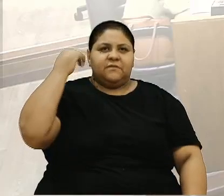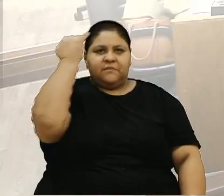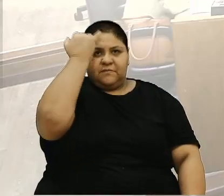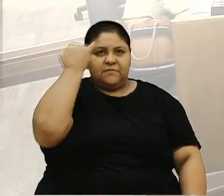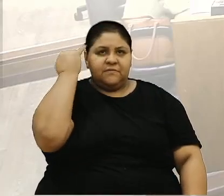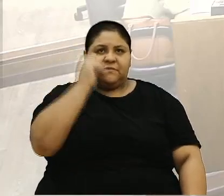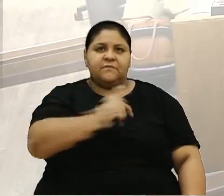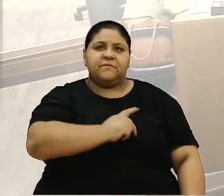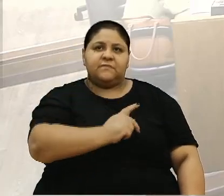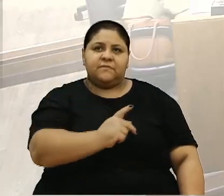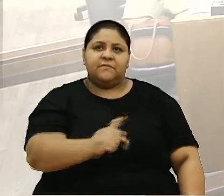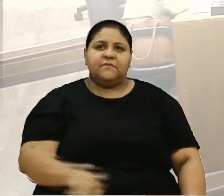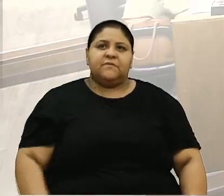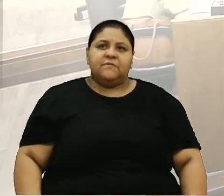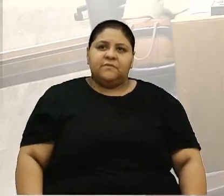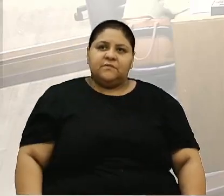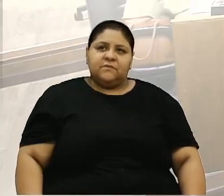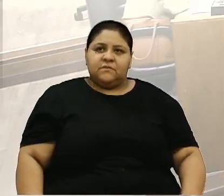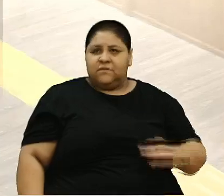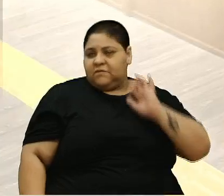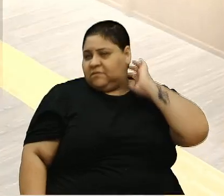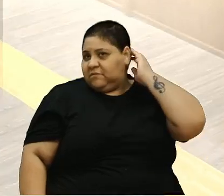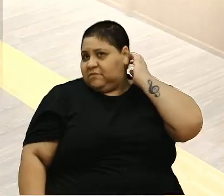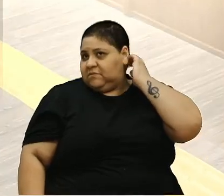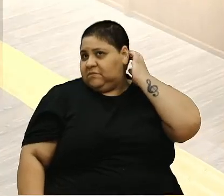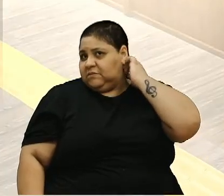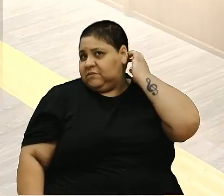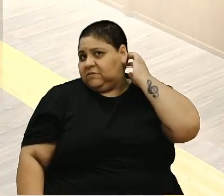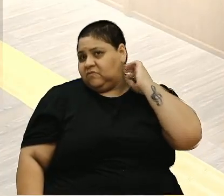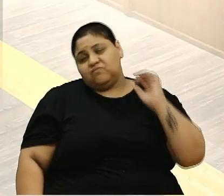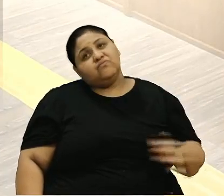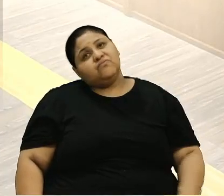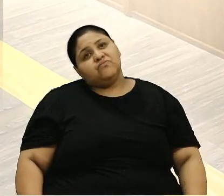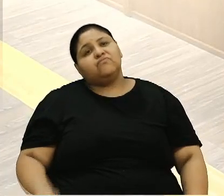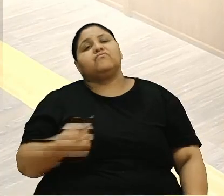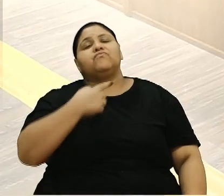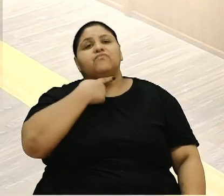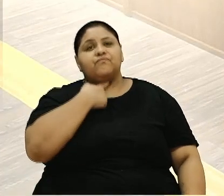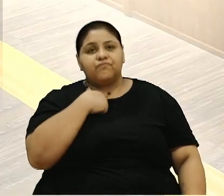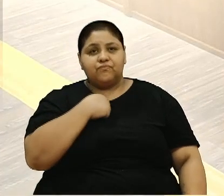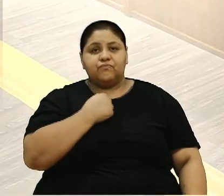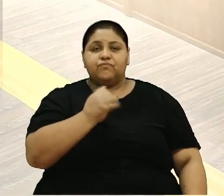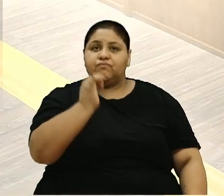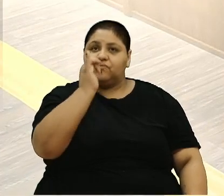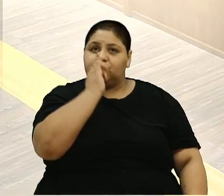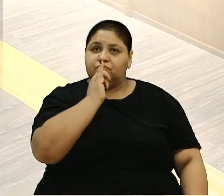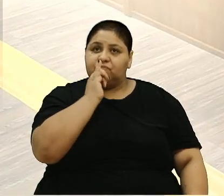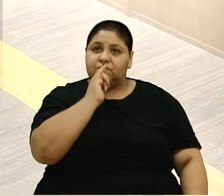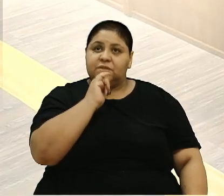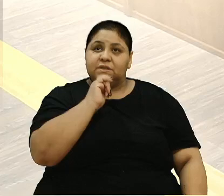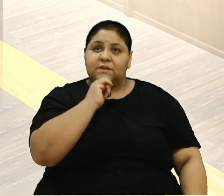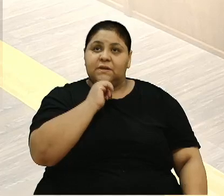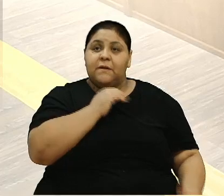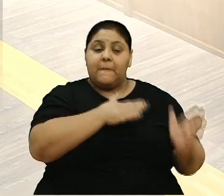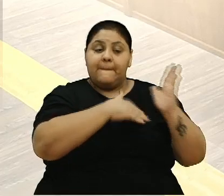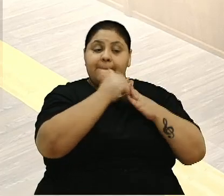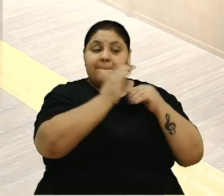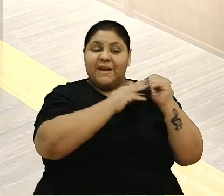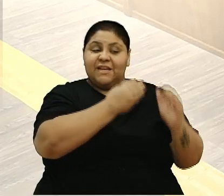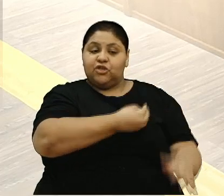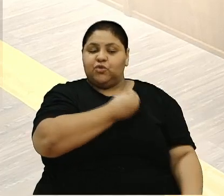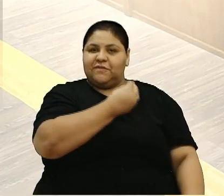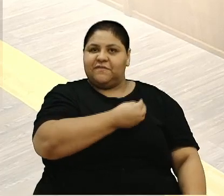Senhora presidente, senhora presidente. Eu gosto muito dos exemplos práticos da vida e quero